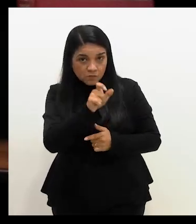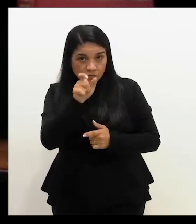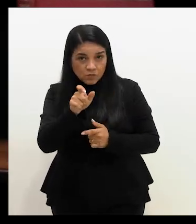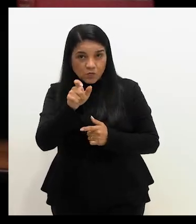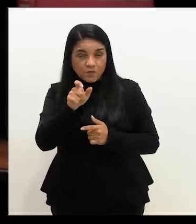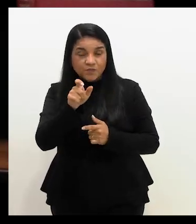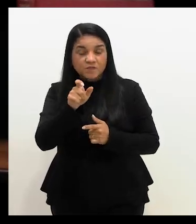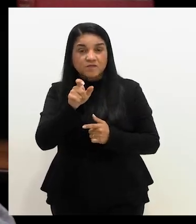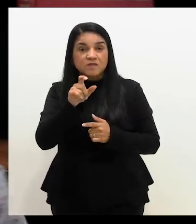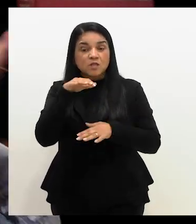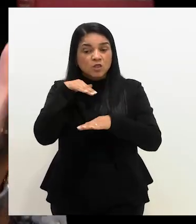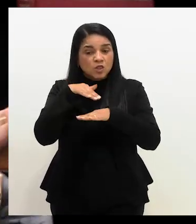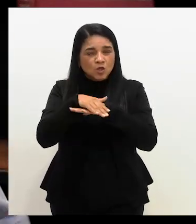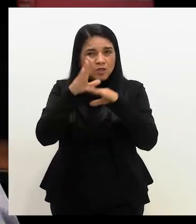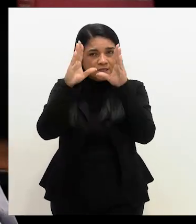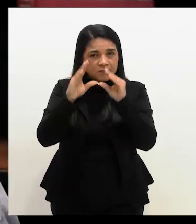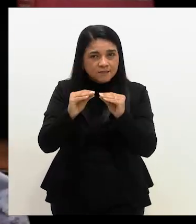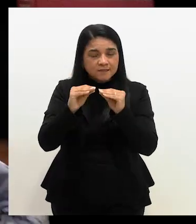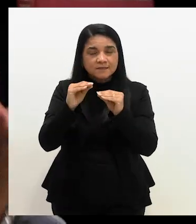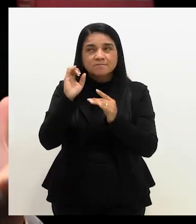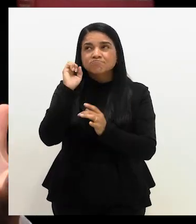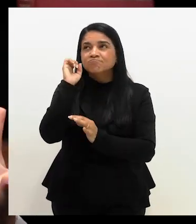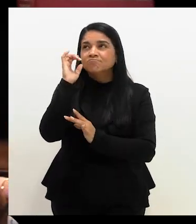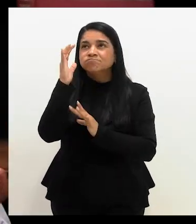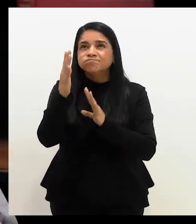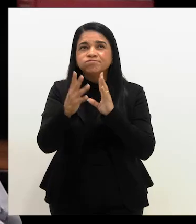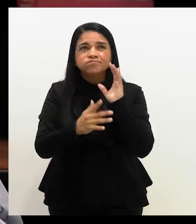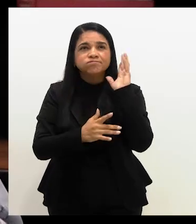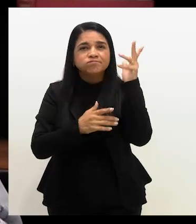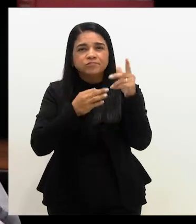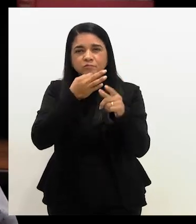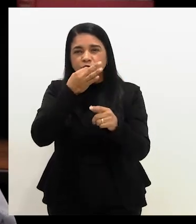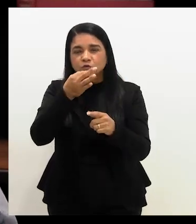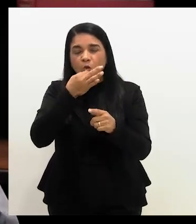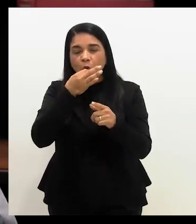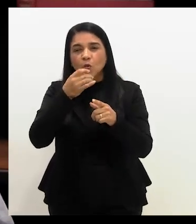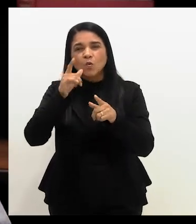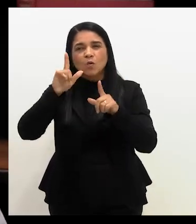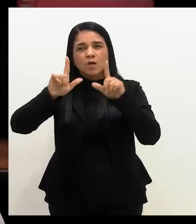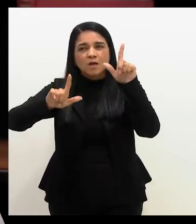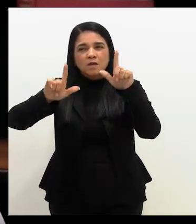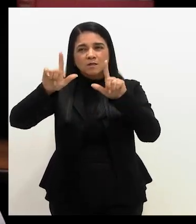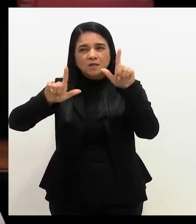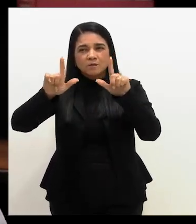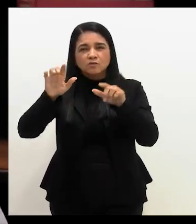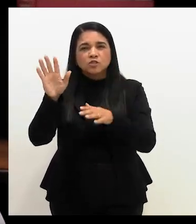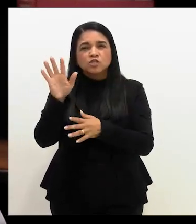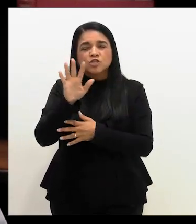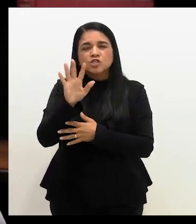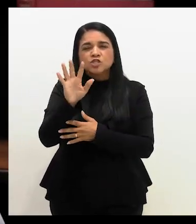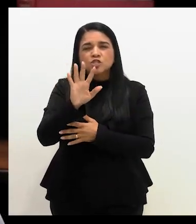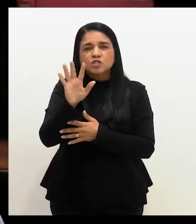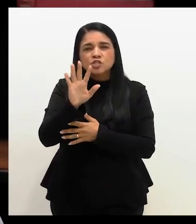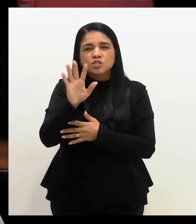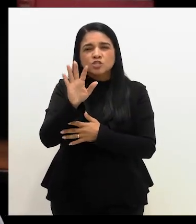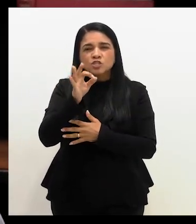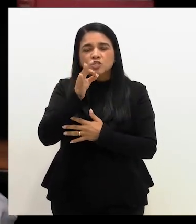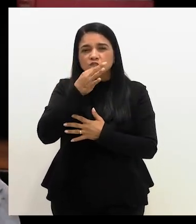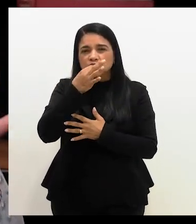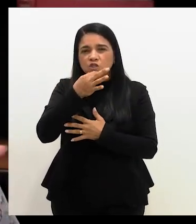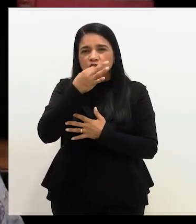falar para o paciente se conectar à noite com sons da natureza, ruídos brancos, como se fosse a televisão fora do ar, tipo, fazendo aquele